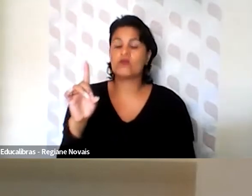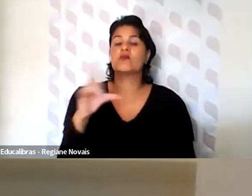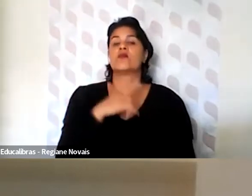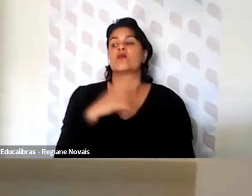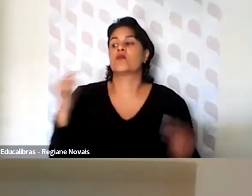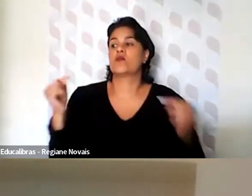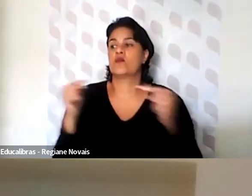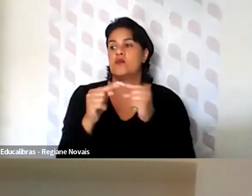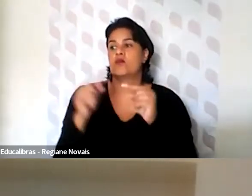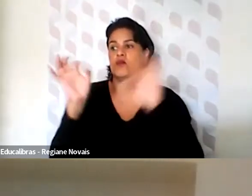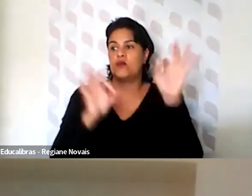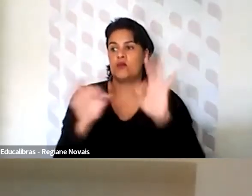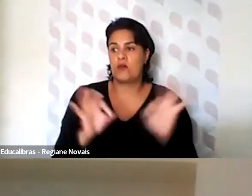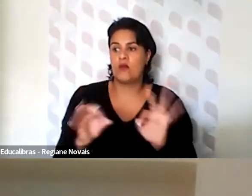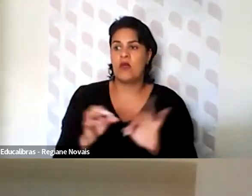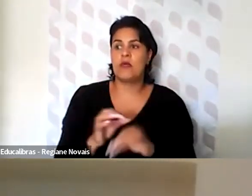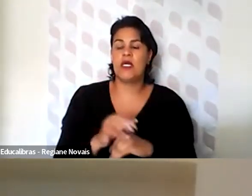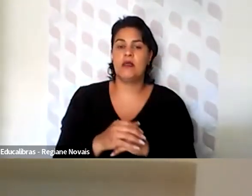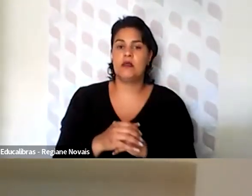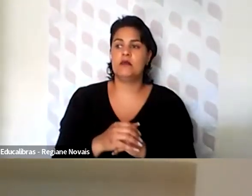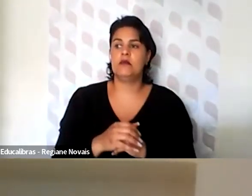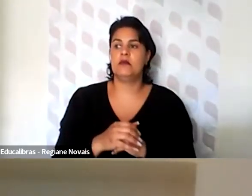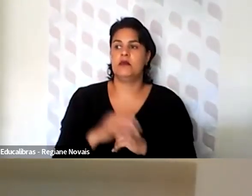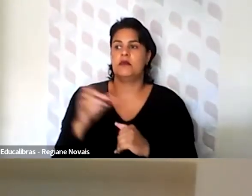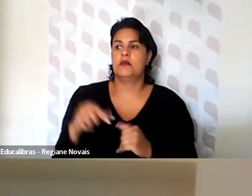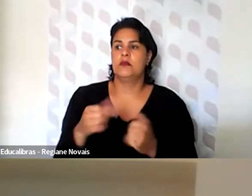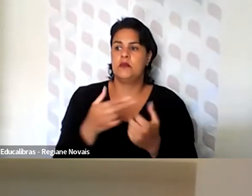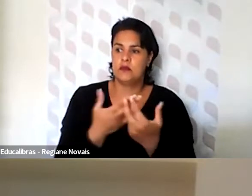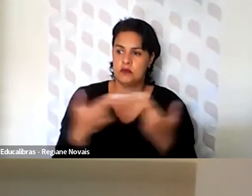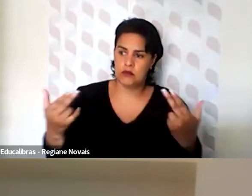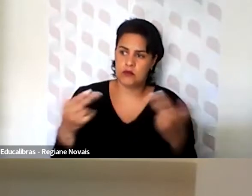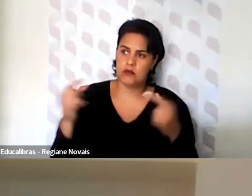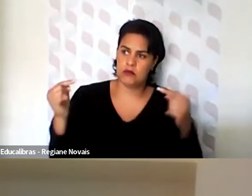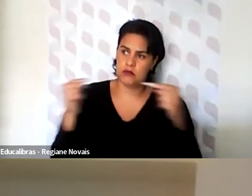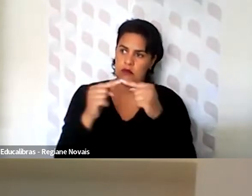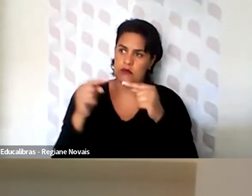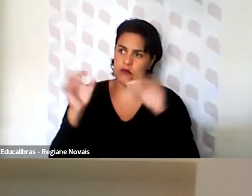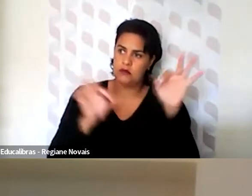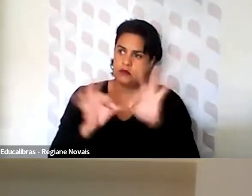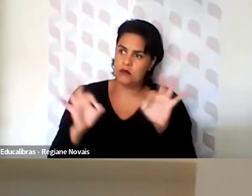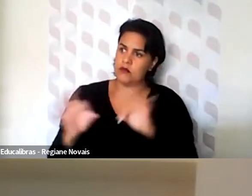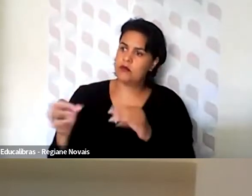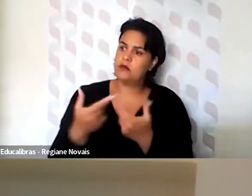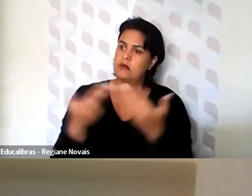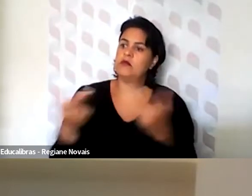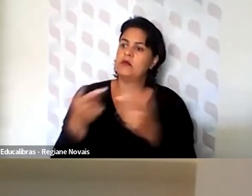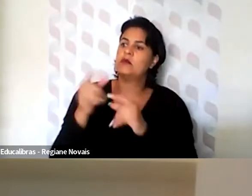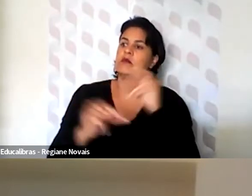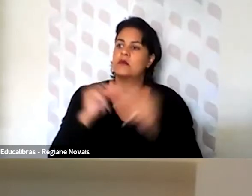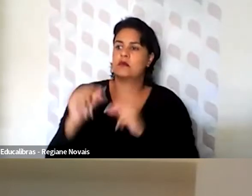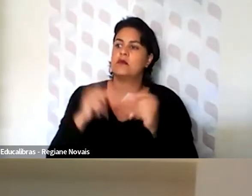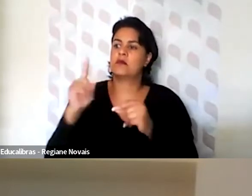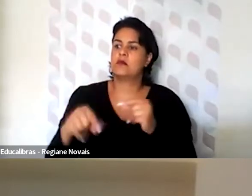se fazendo para se medir finanças com relação à natureza, com seus riscos e oportunidades, para gerar um